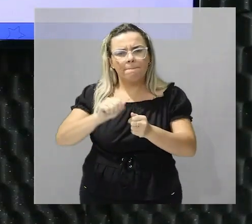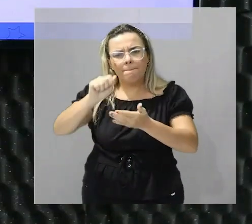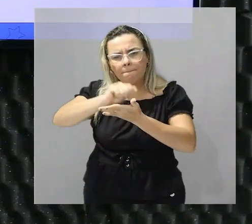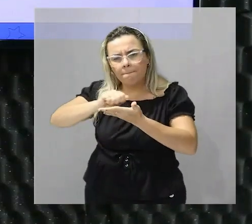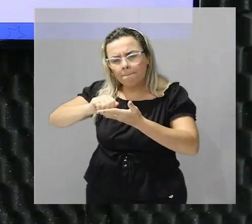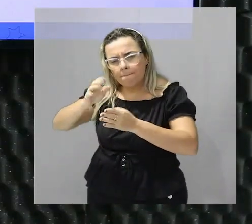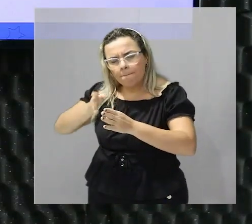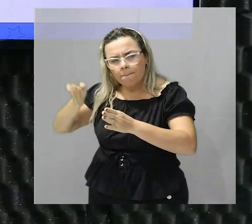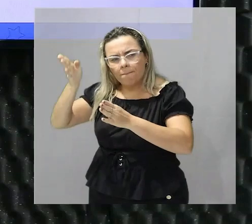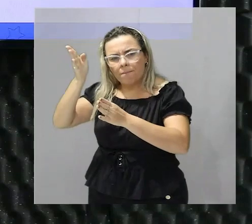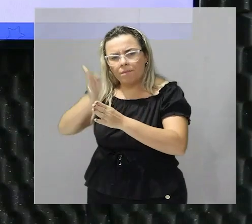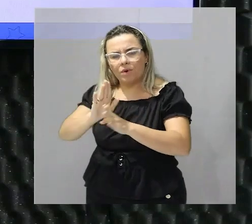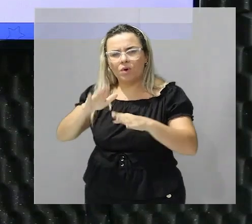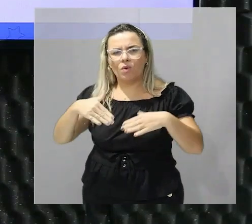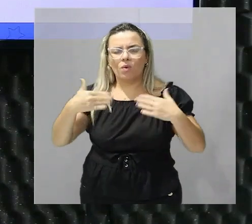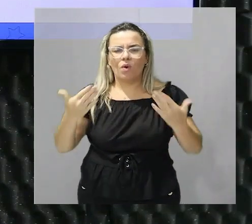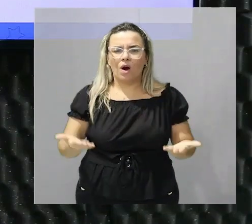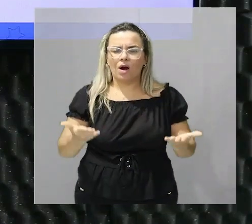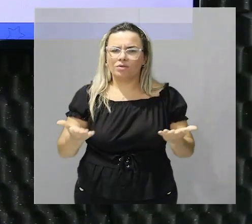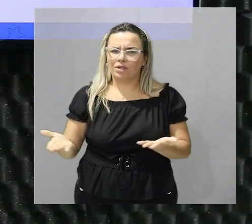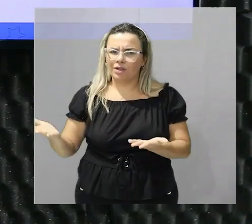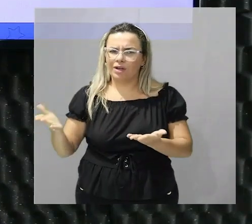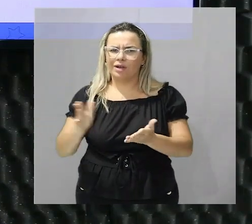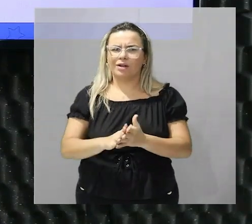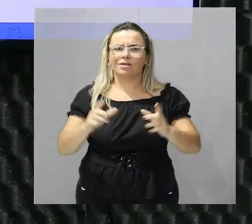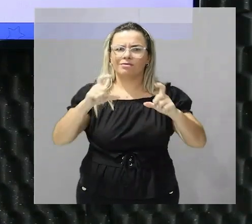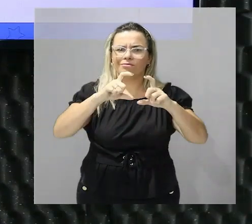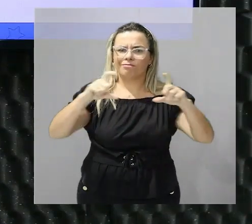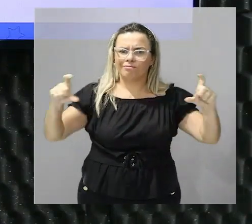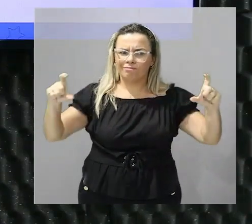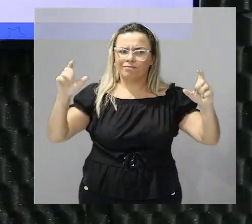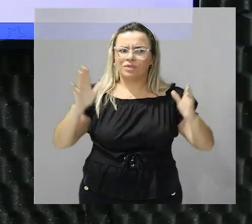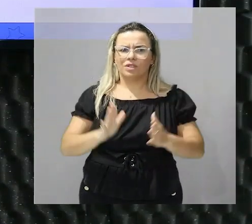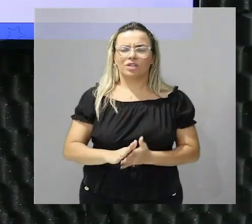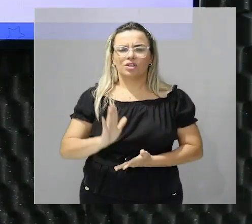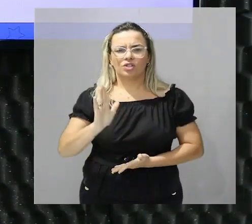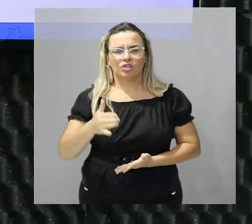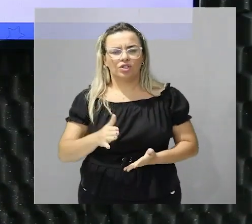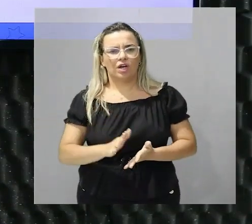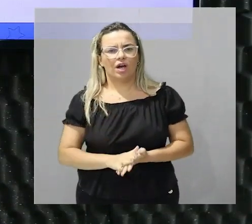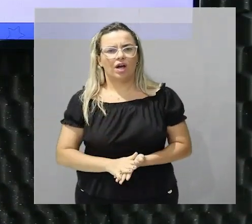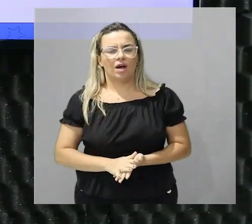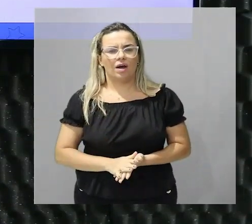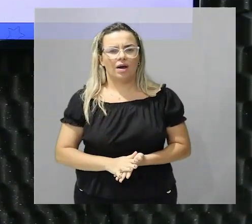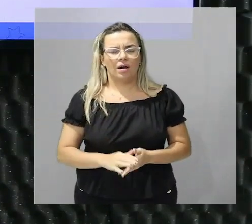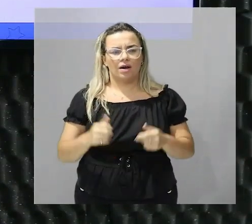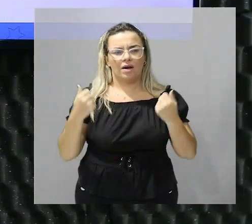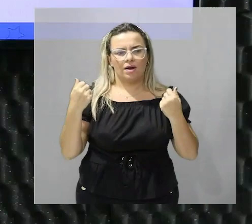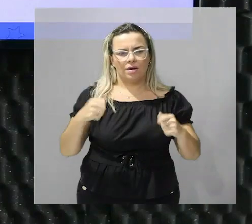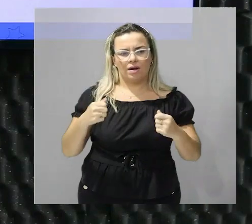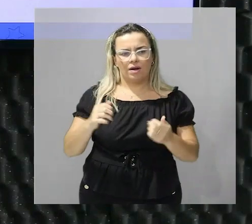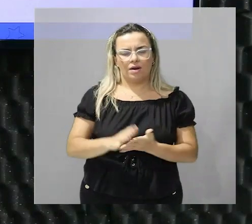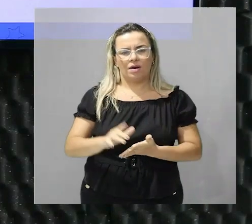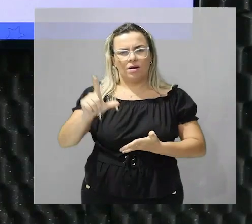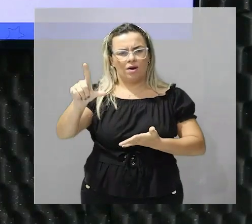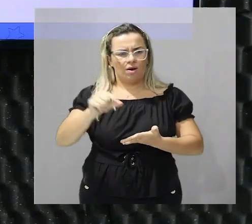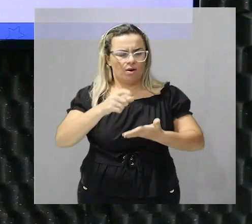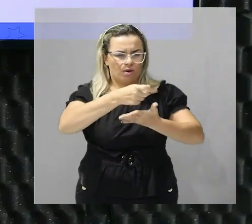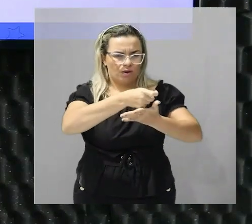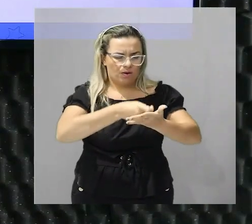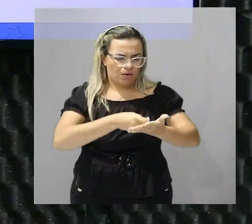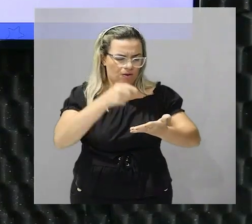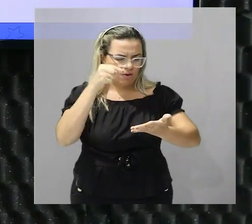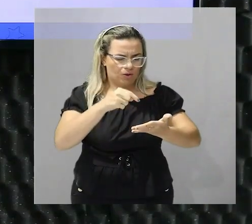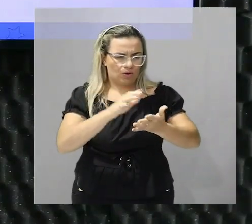identifique qual daquelas é, nós já precisamos extrair do texto o fragmento que traz